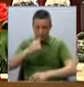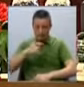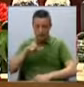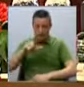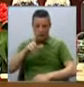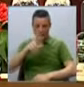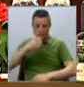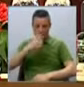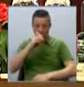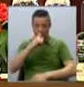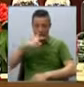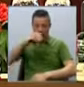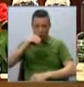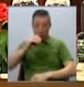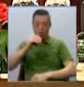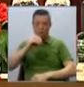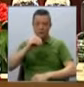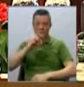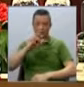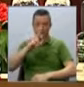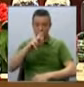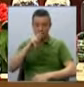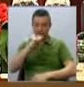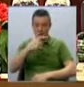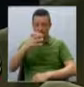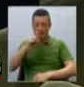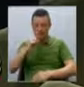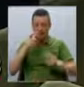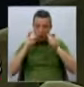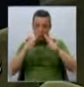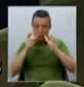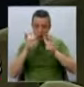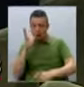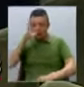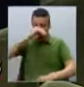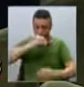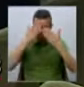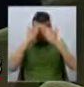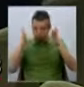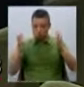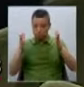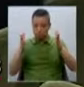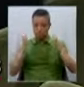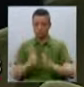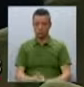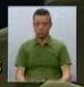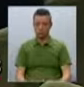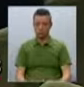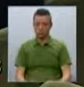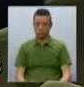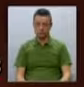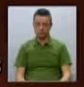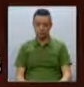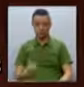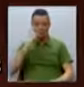Félix e Freitas do Amaral o objetivo diso é controlar os excessos e abusos da Democracia